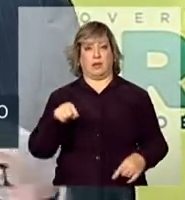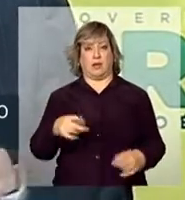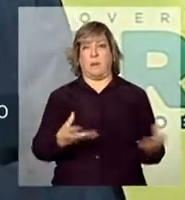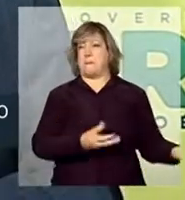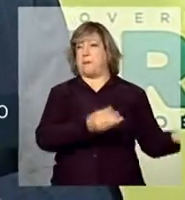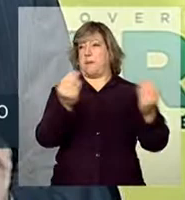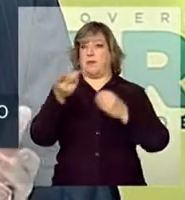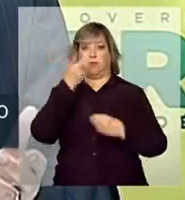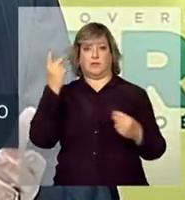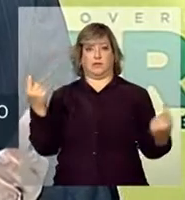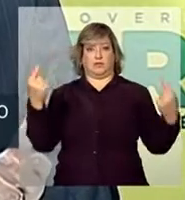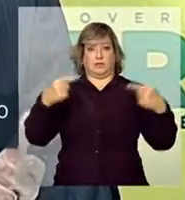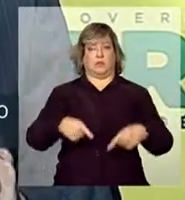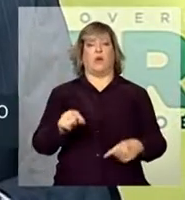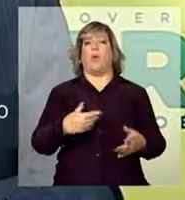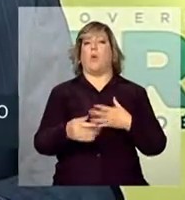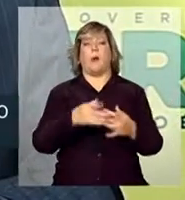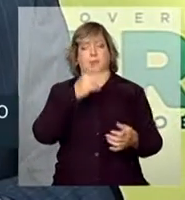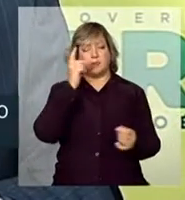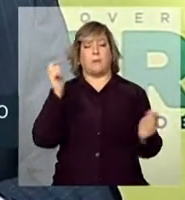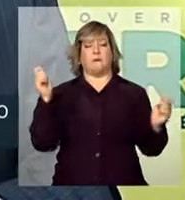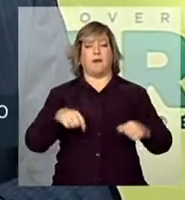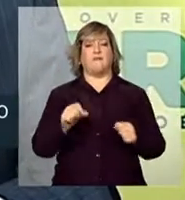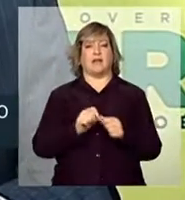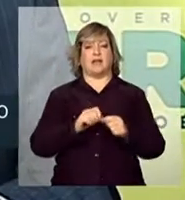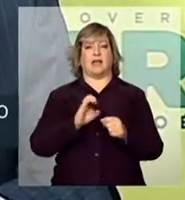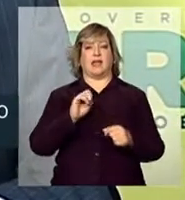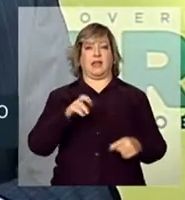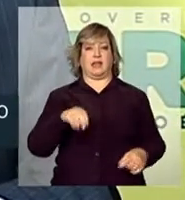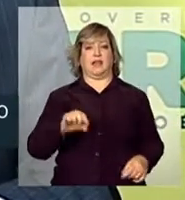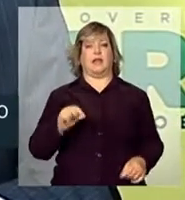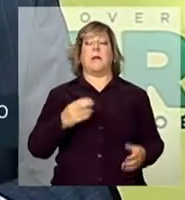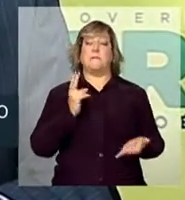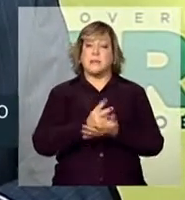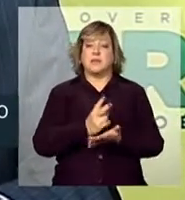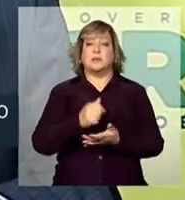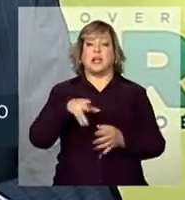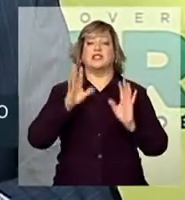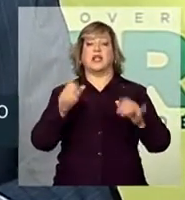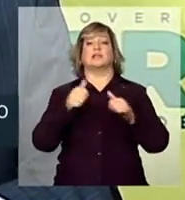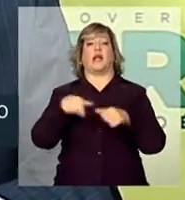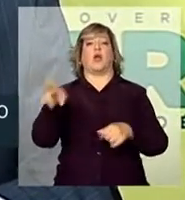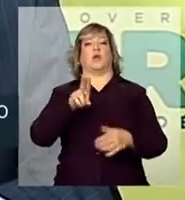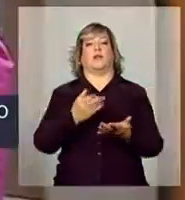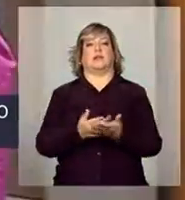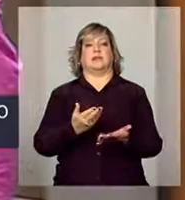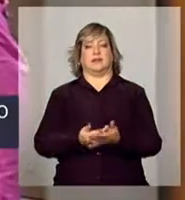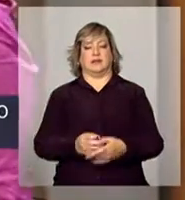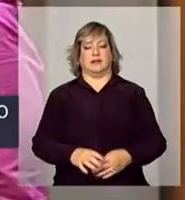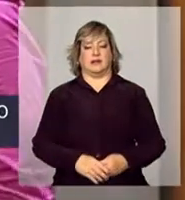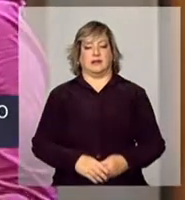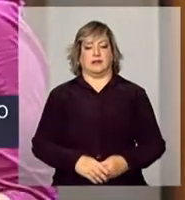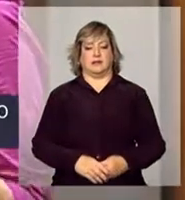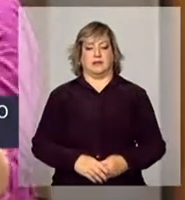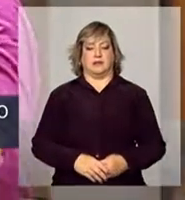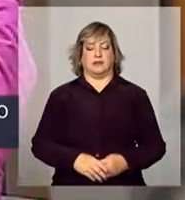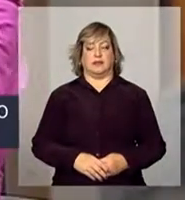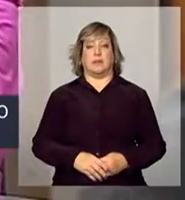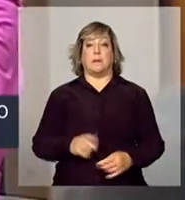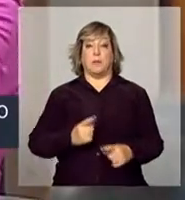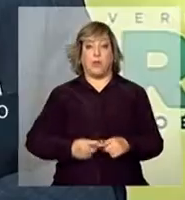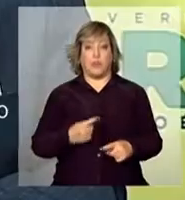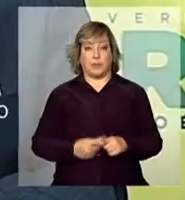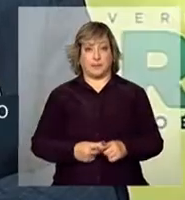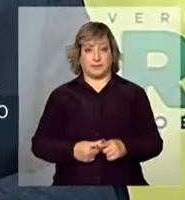ENEM disputando uma vaga e qualquer estudante pode fazer o Enem mesmo que já tá na universidade Ministro é eu queria saber como é que eu no